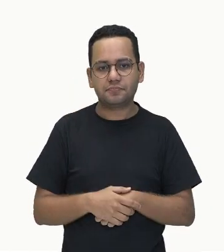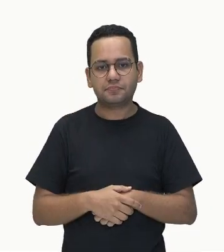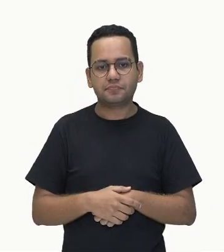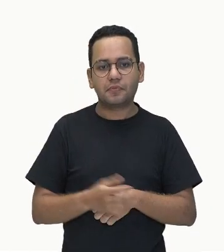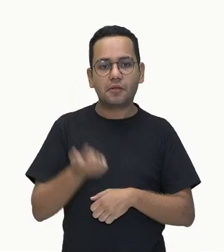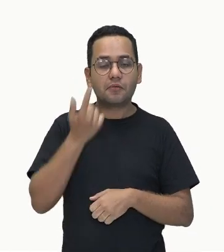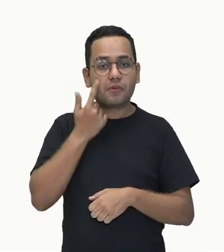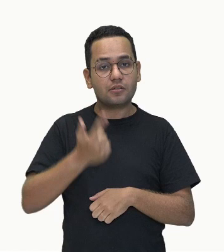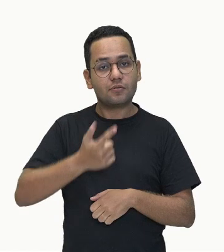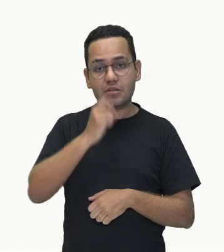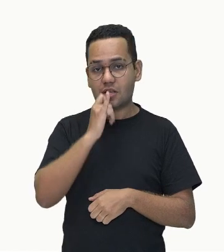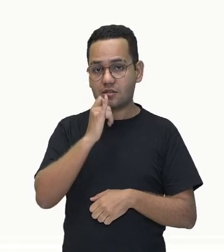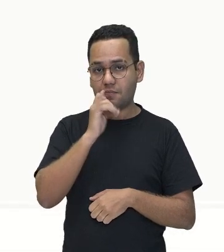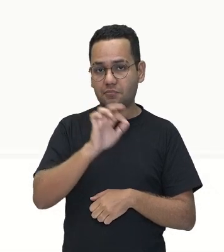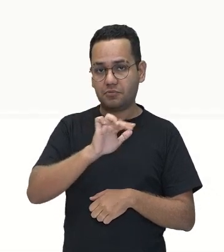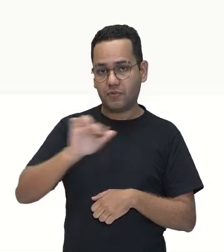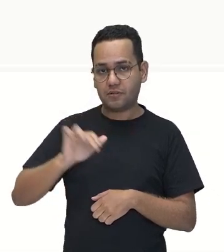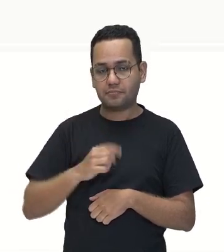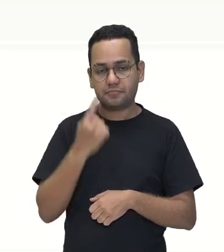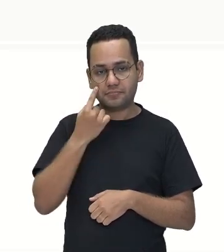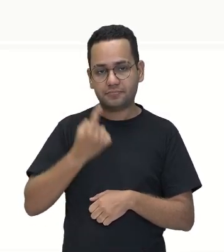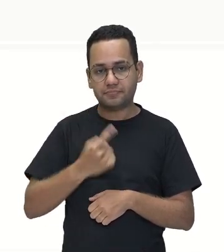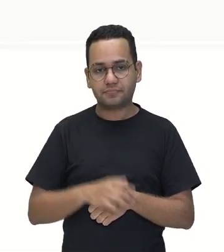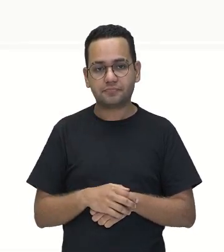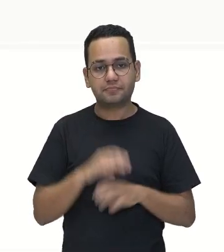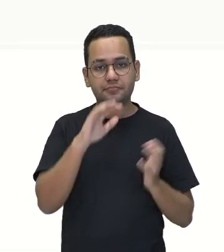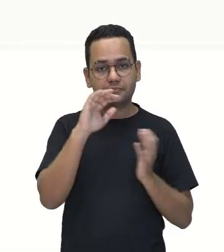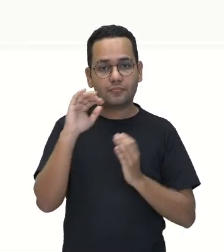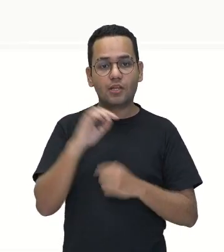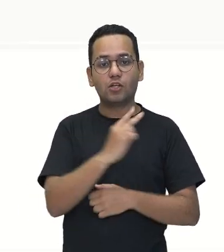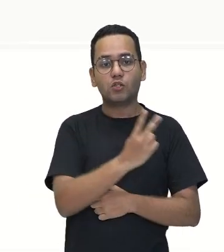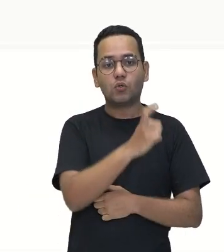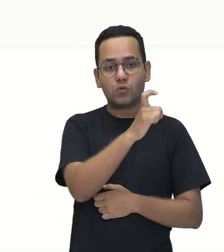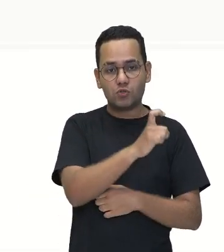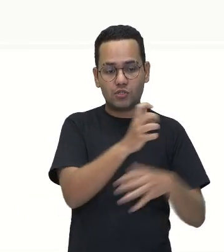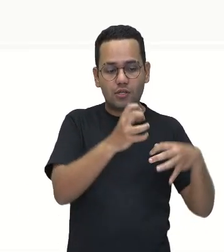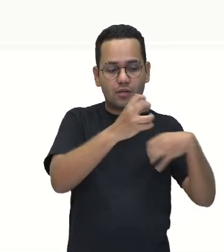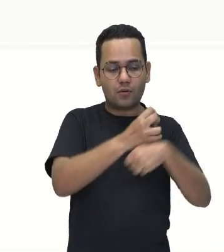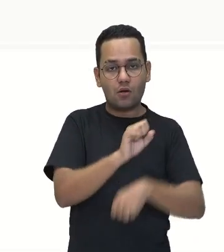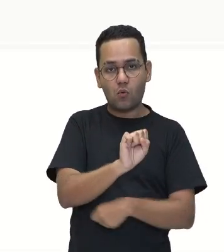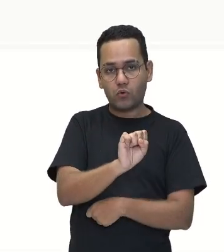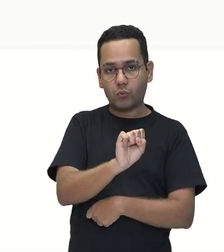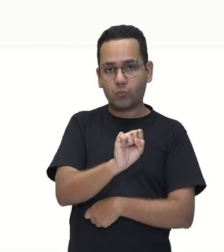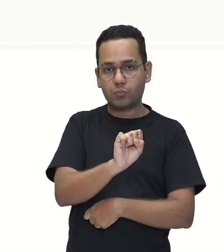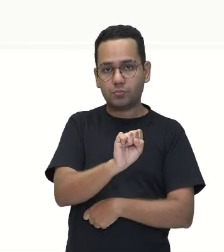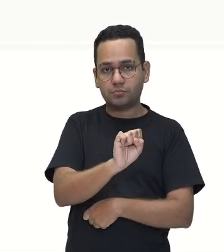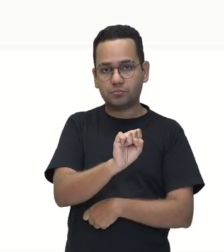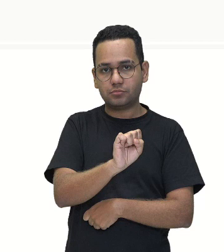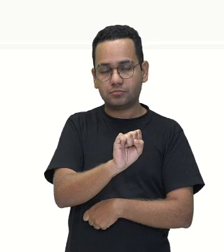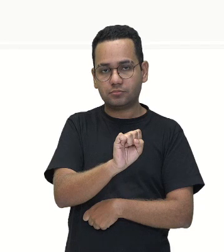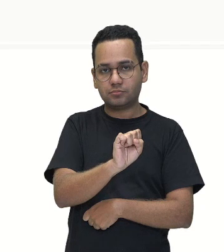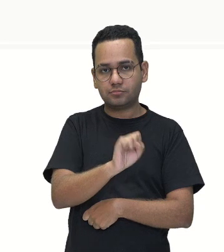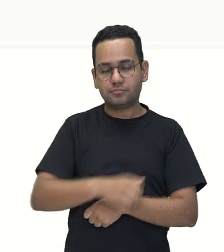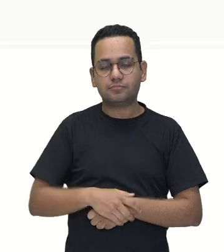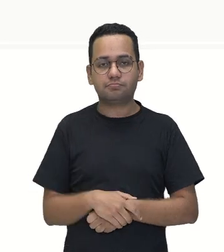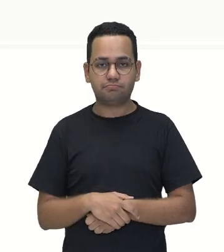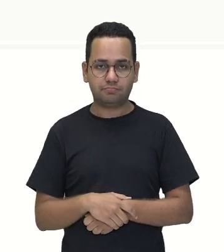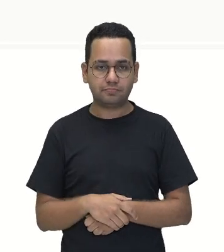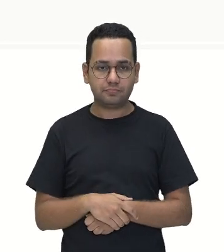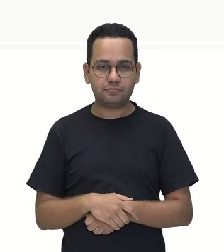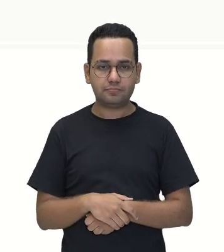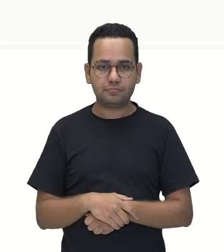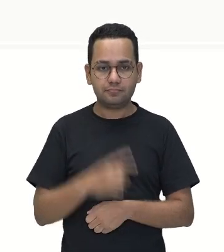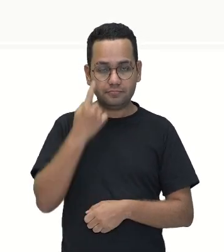alguns exemplos veja eu tenho 2 elev x = 8 2